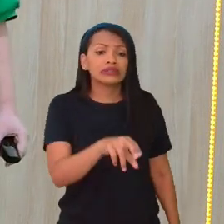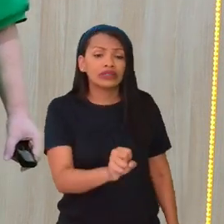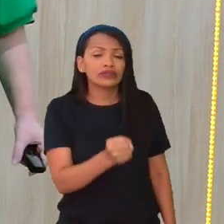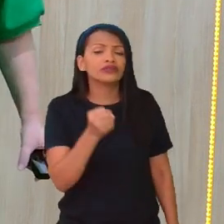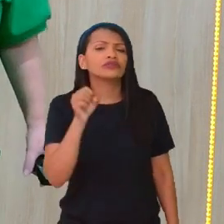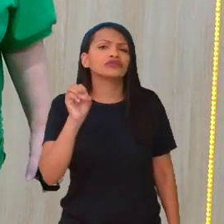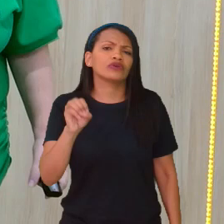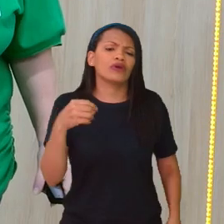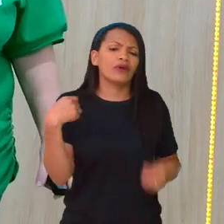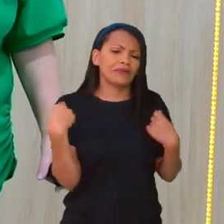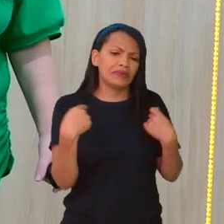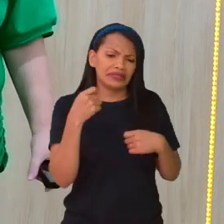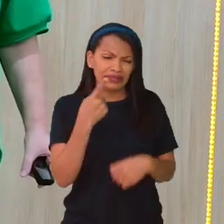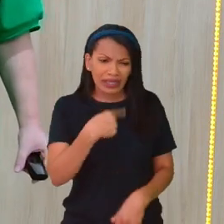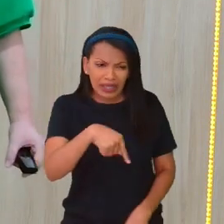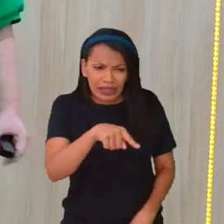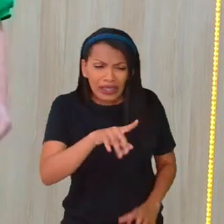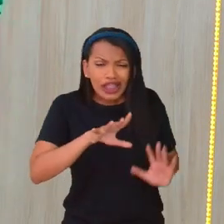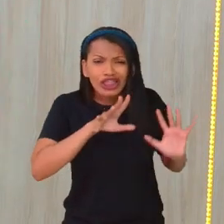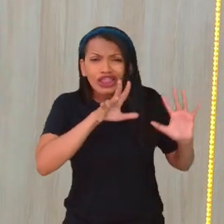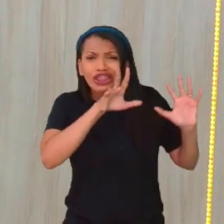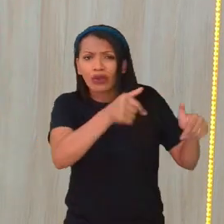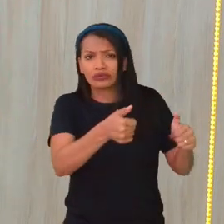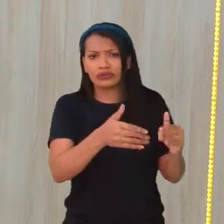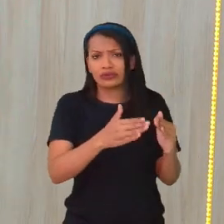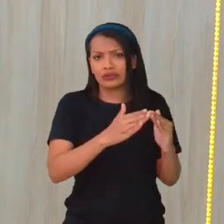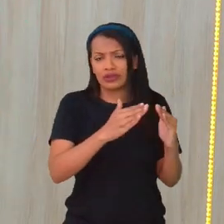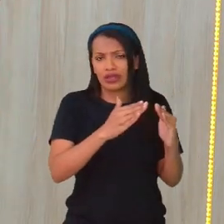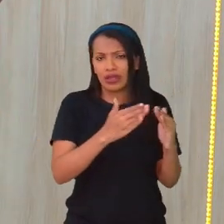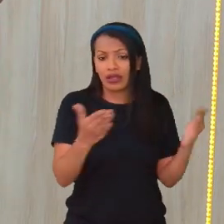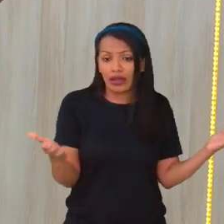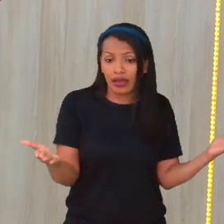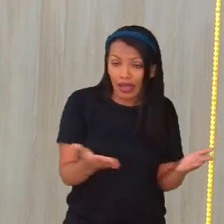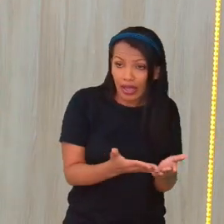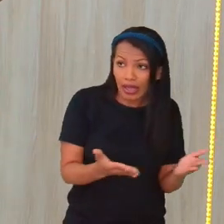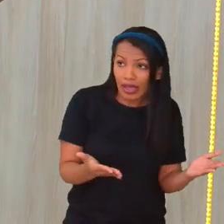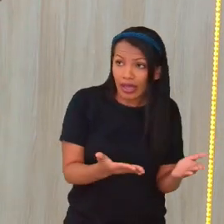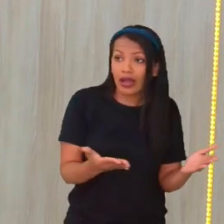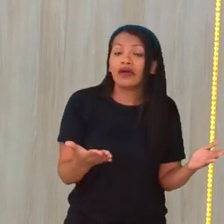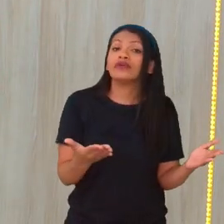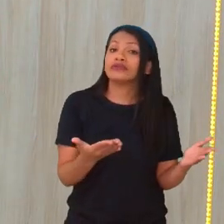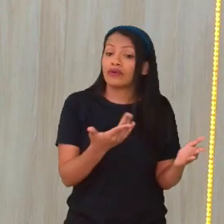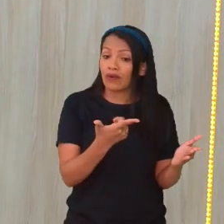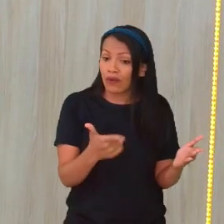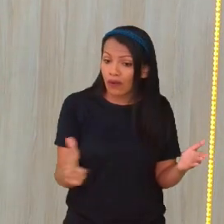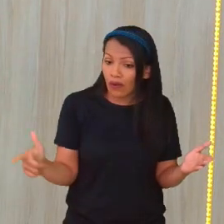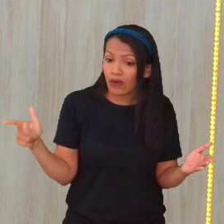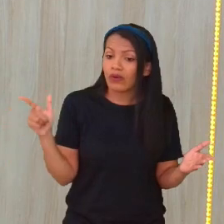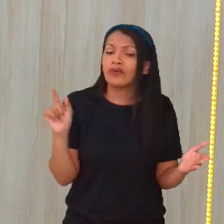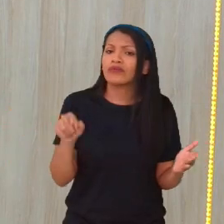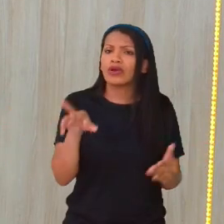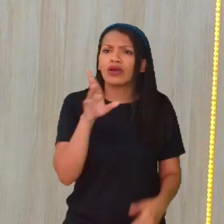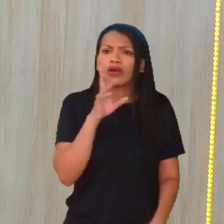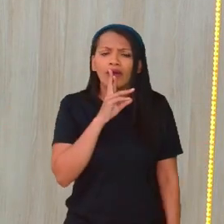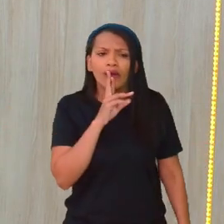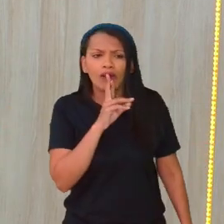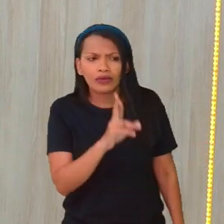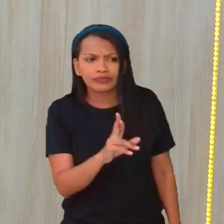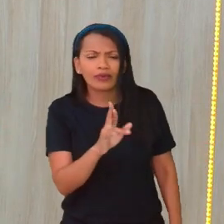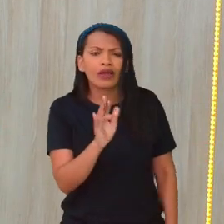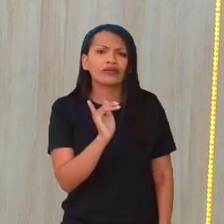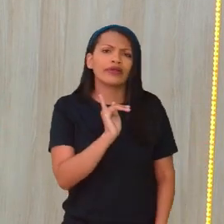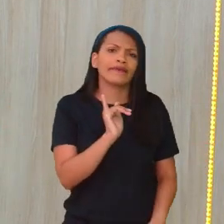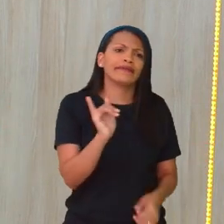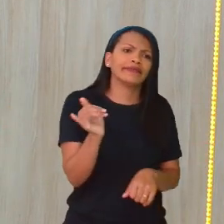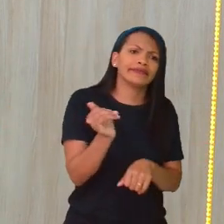em todas as casas. E agora eles estão até dando outras opções, né? Responder pela